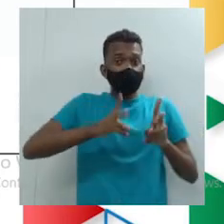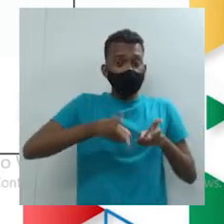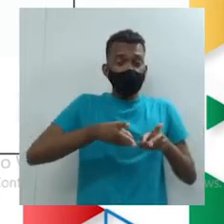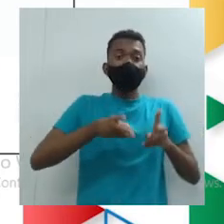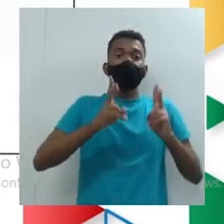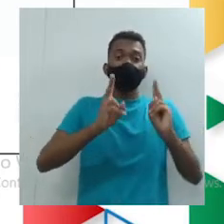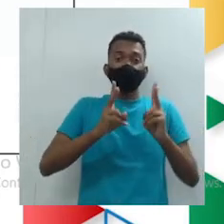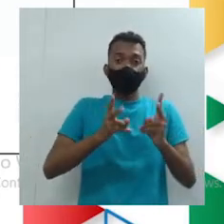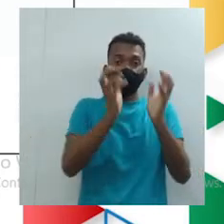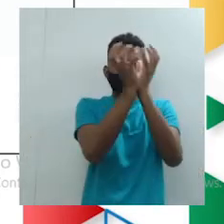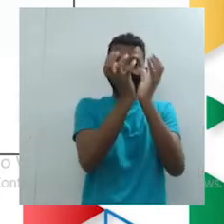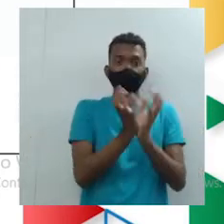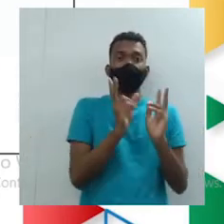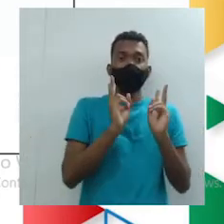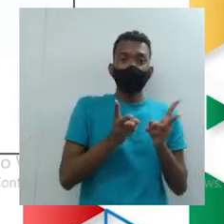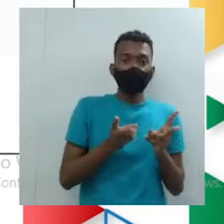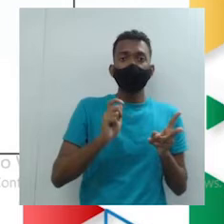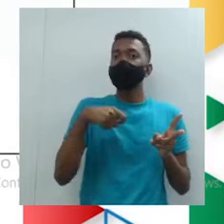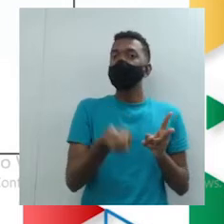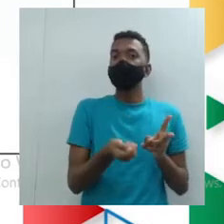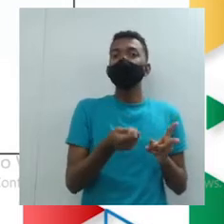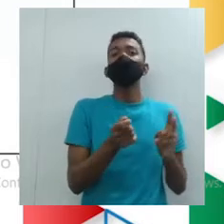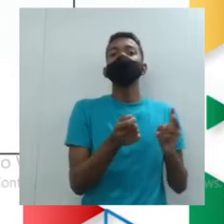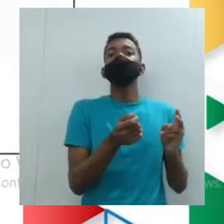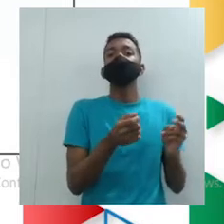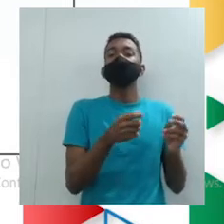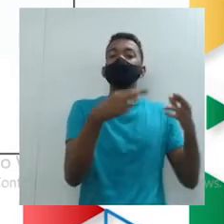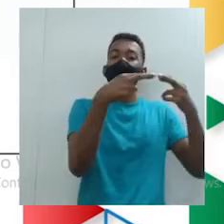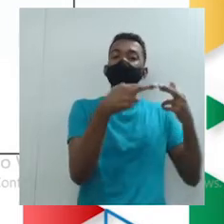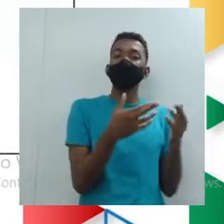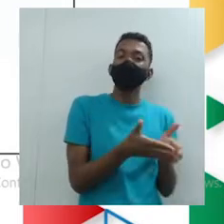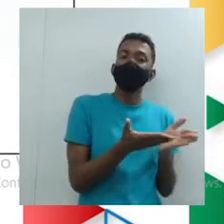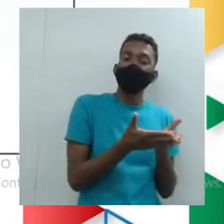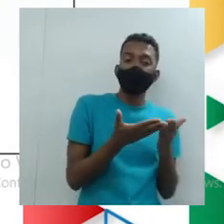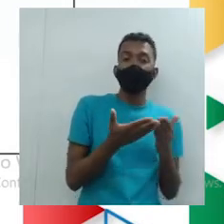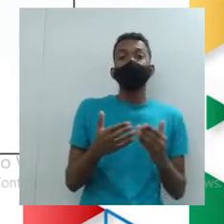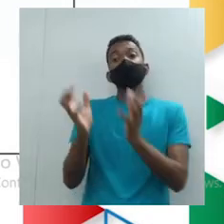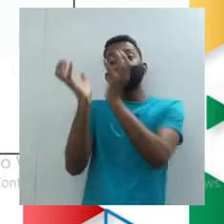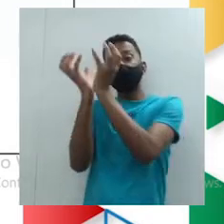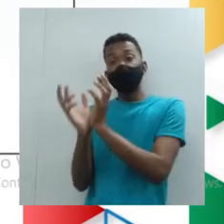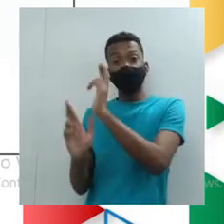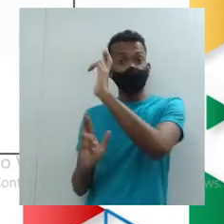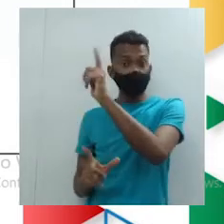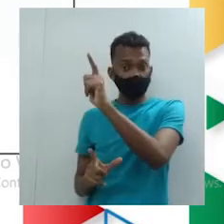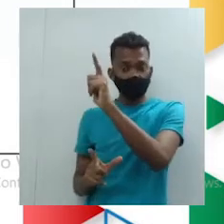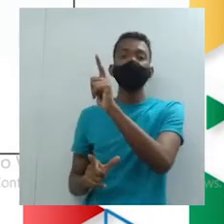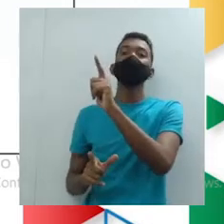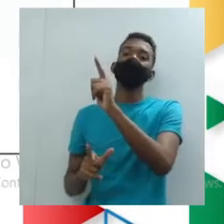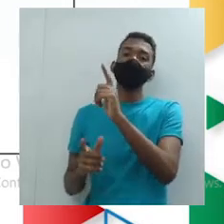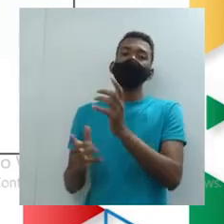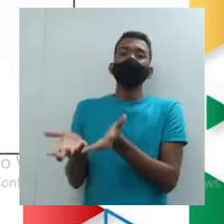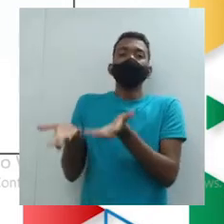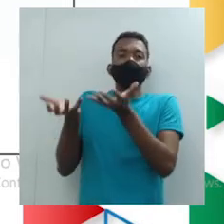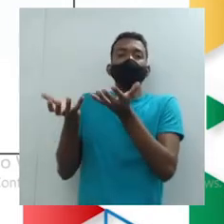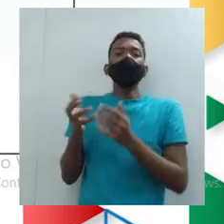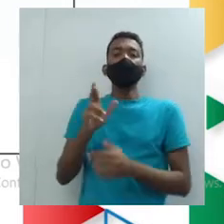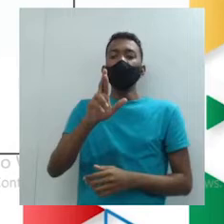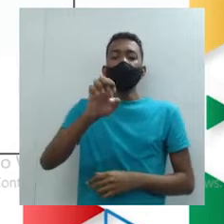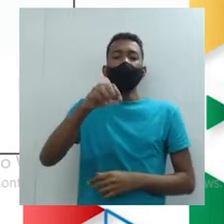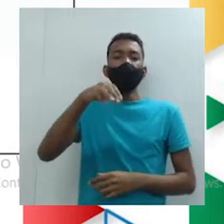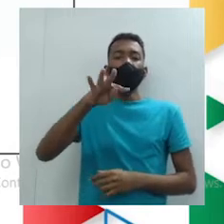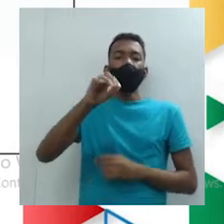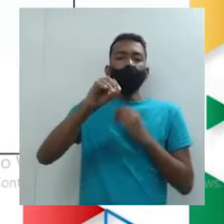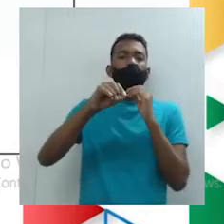gramatical, chamamos de quê, professor? Rimas pobres. Quando são classes gramaticais diferentes? Rimas ricas. Vejam que aí, remeto,